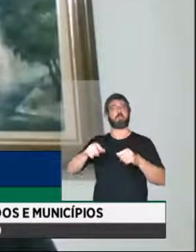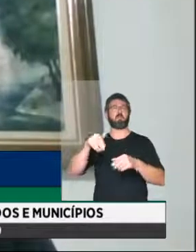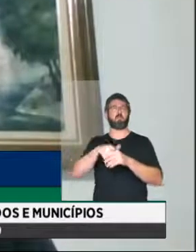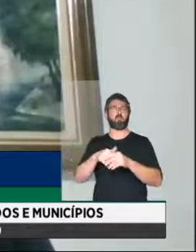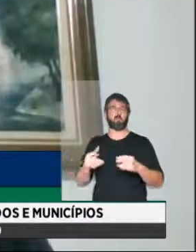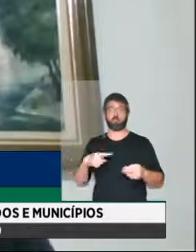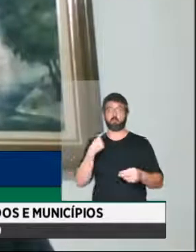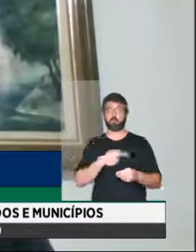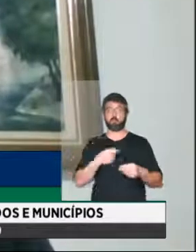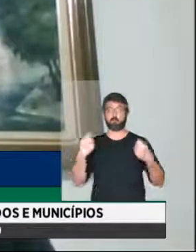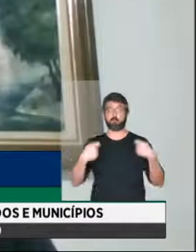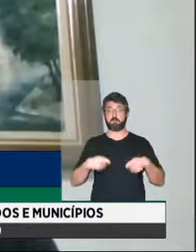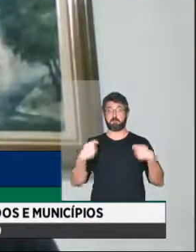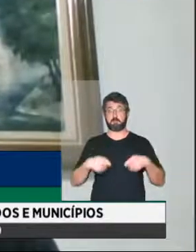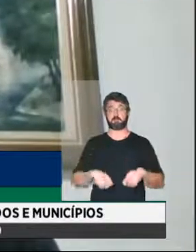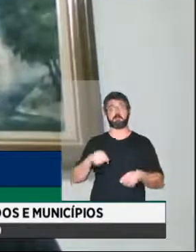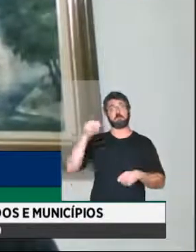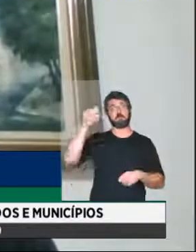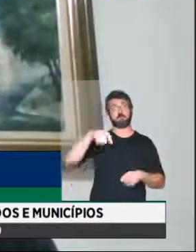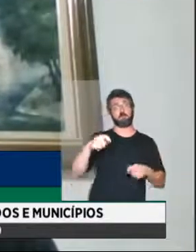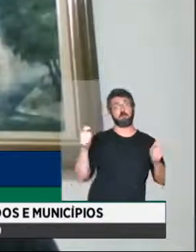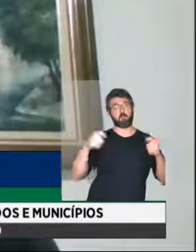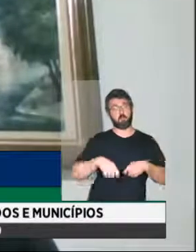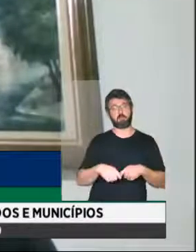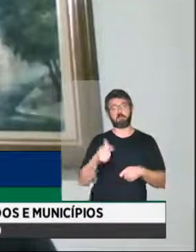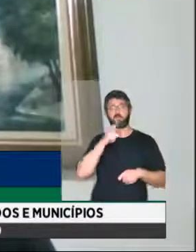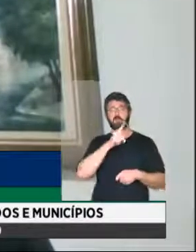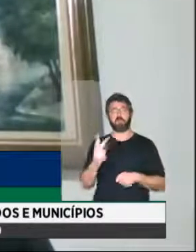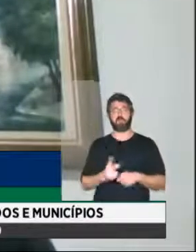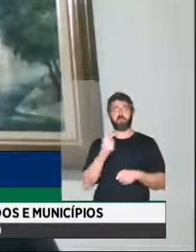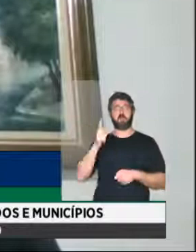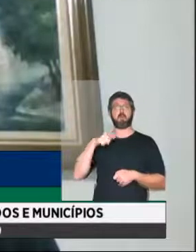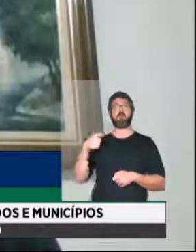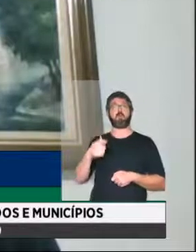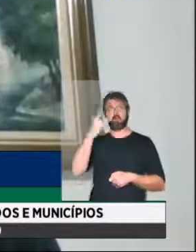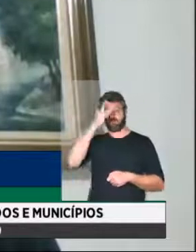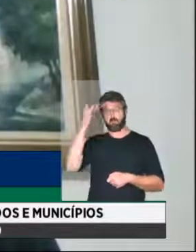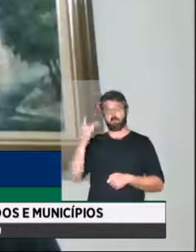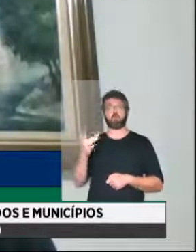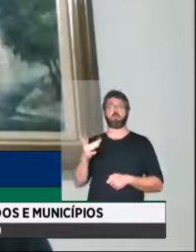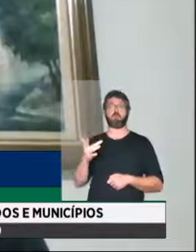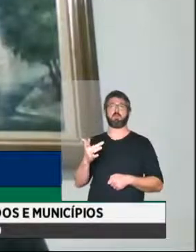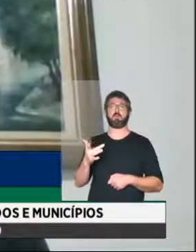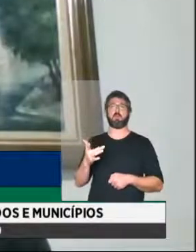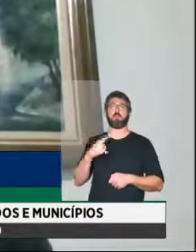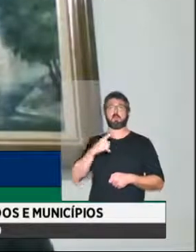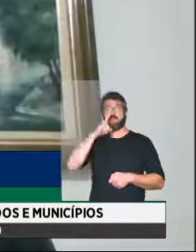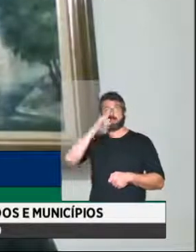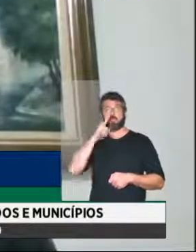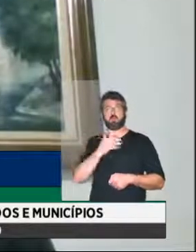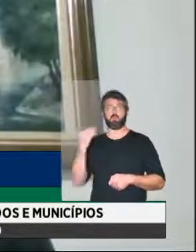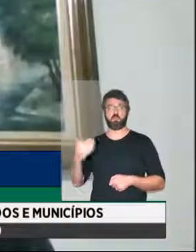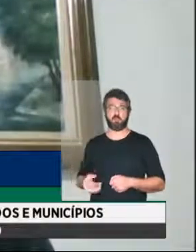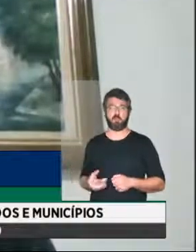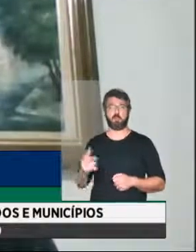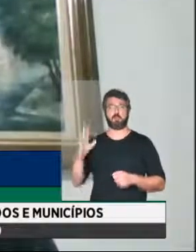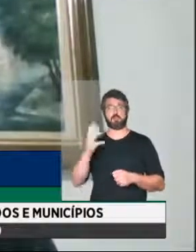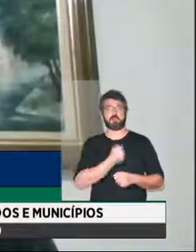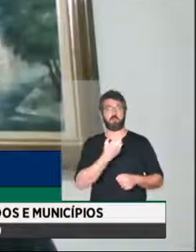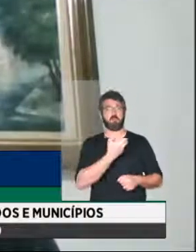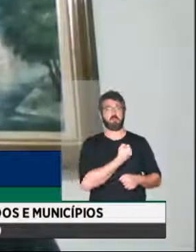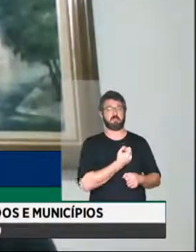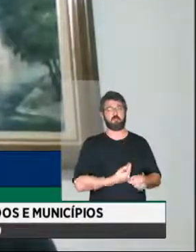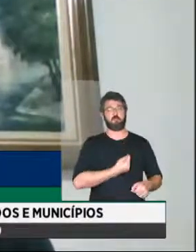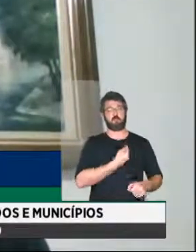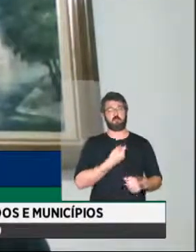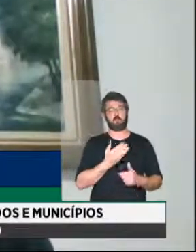nós precisamos ter a possibilidade de valorizar quem está morrendo ou correndo risco de morte para salvar